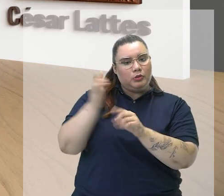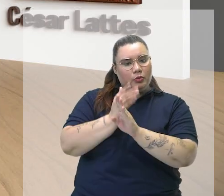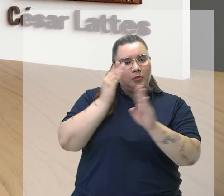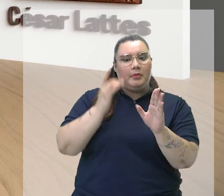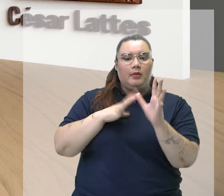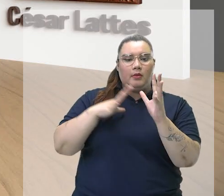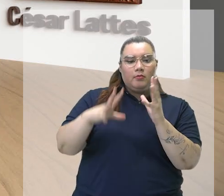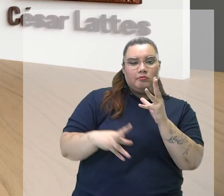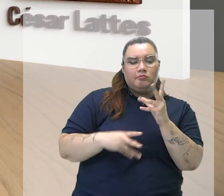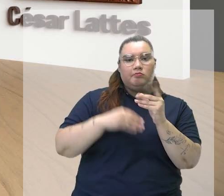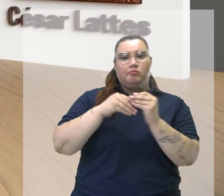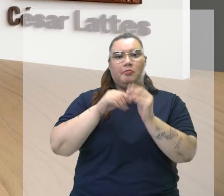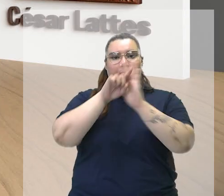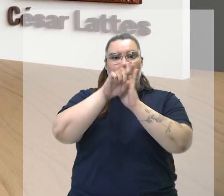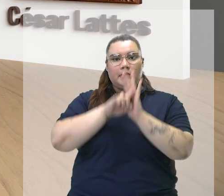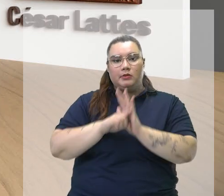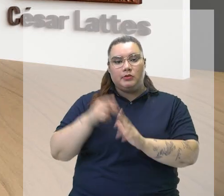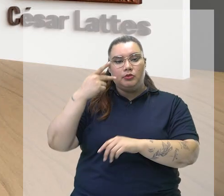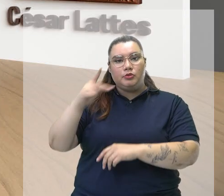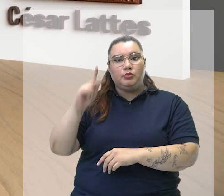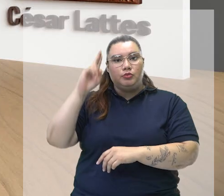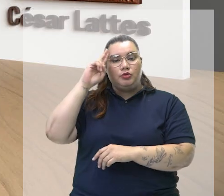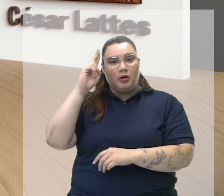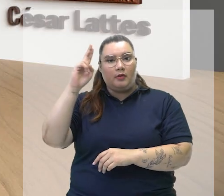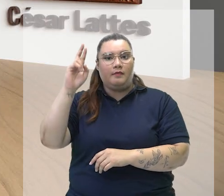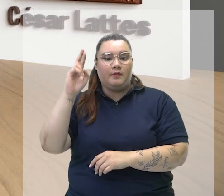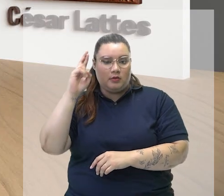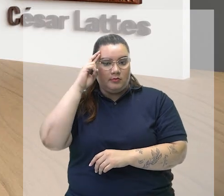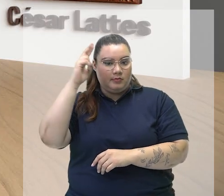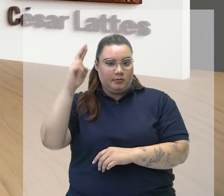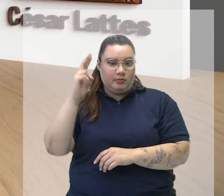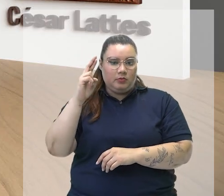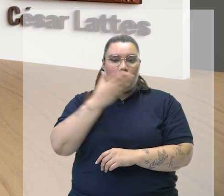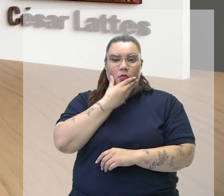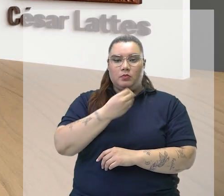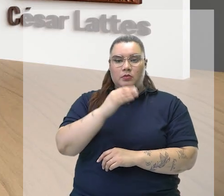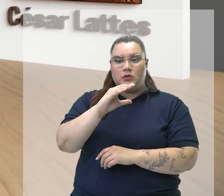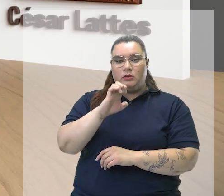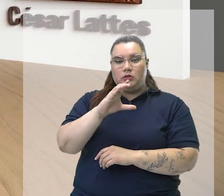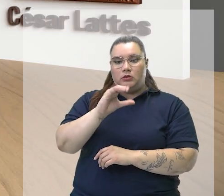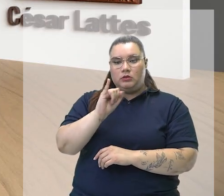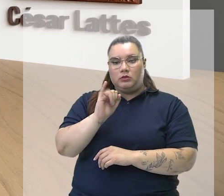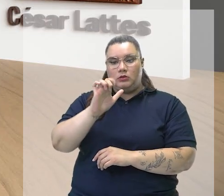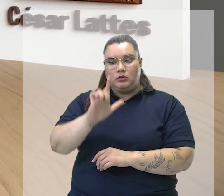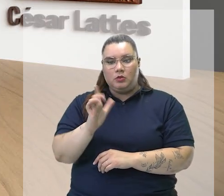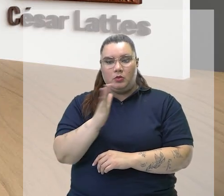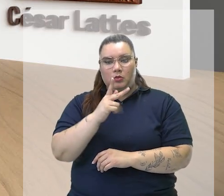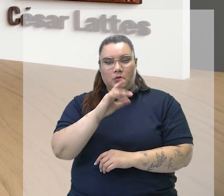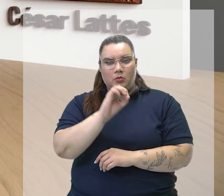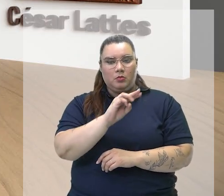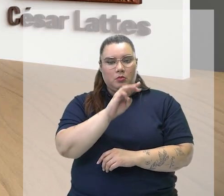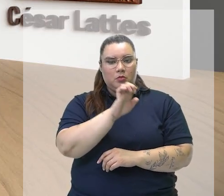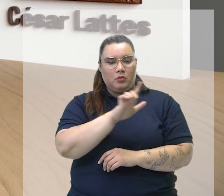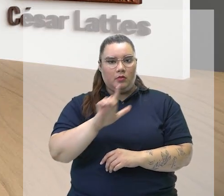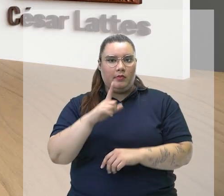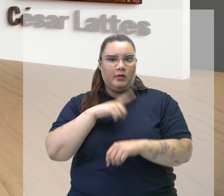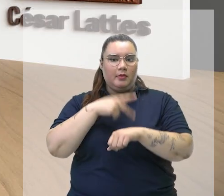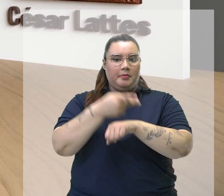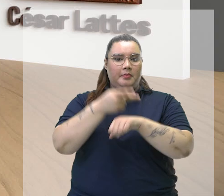descoberta contribuiu para a pesquisa de seu chefe, Cecil Powell, que o